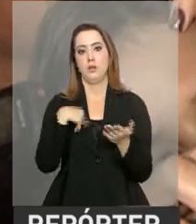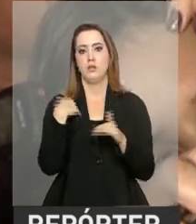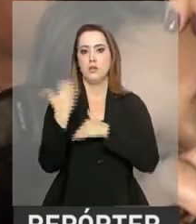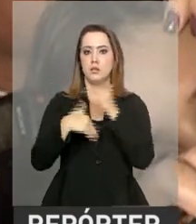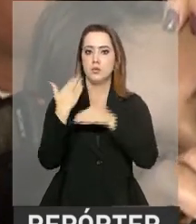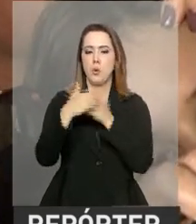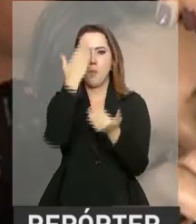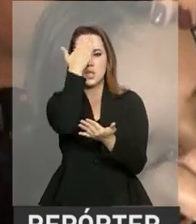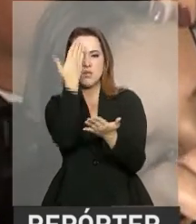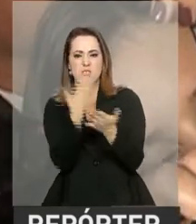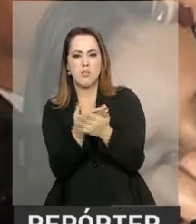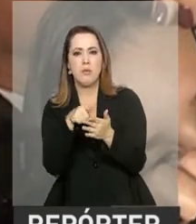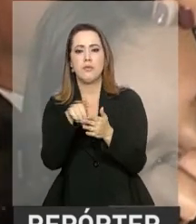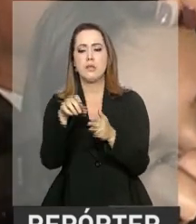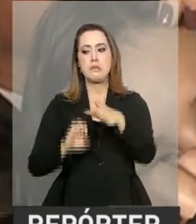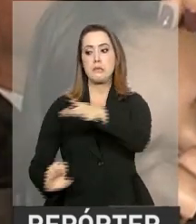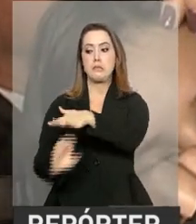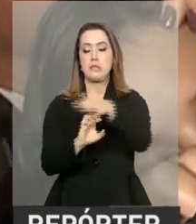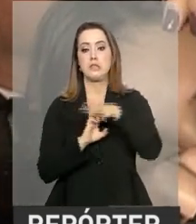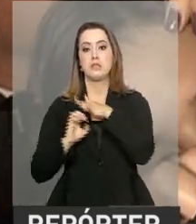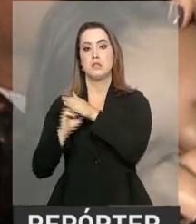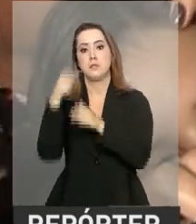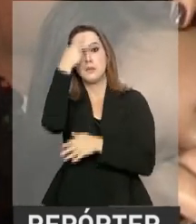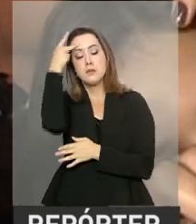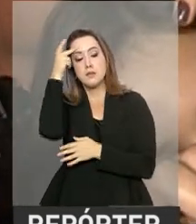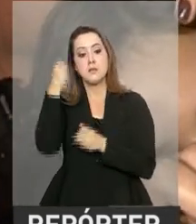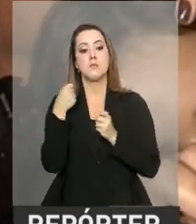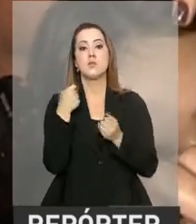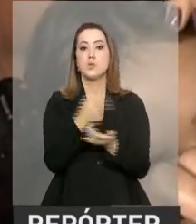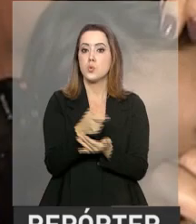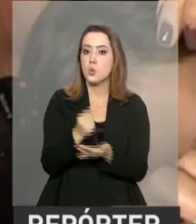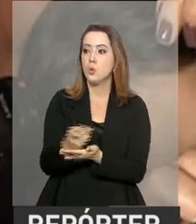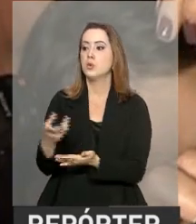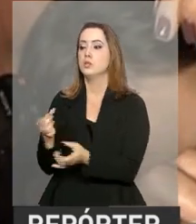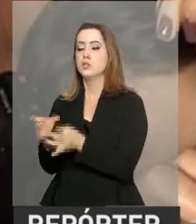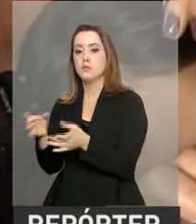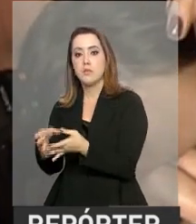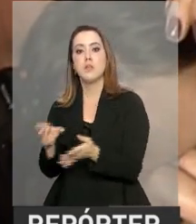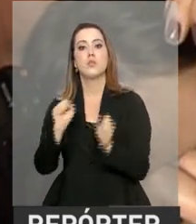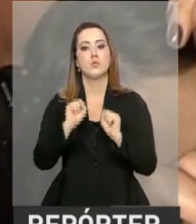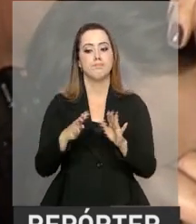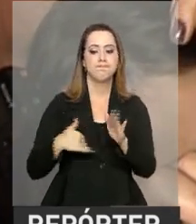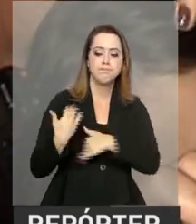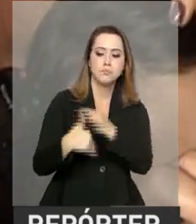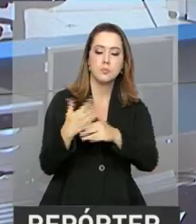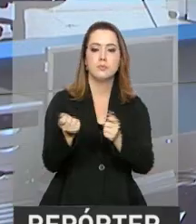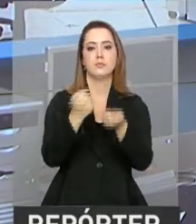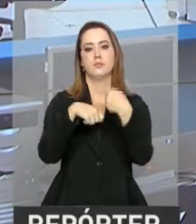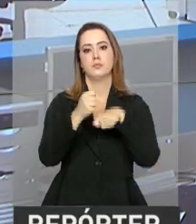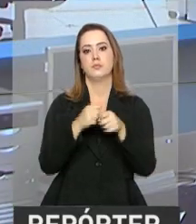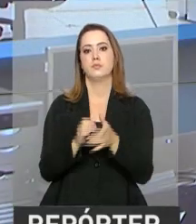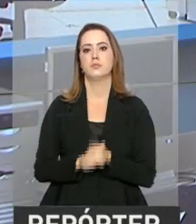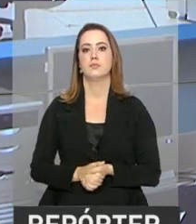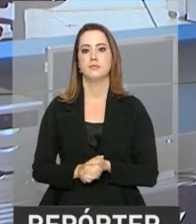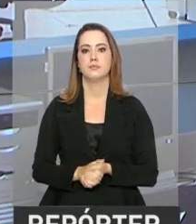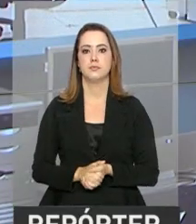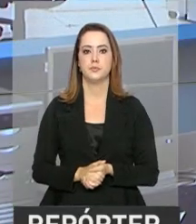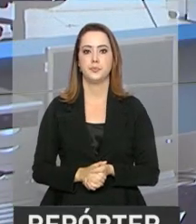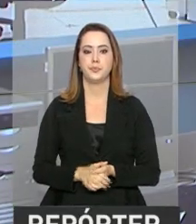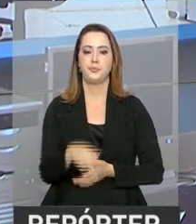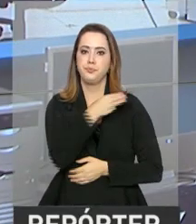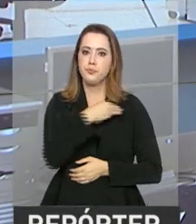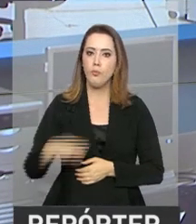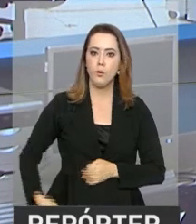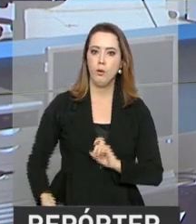da confiança dos empresários, dos consumidores, já começa a impulsionar a economia. Para o ministro